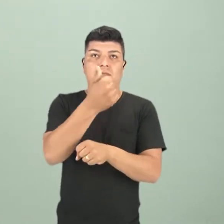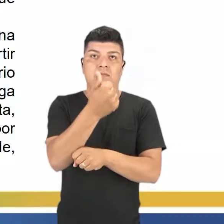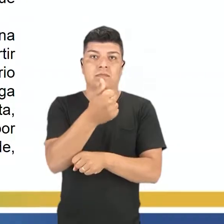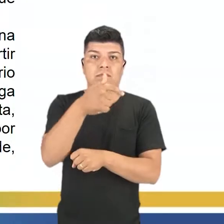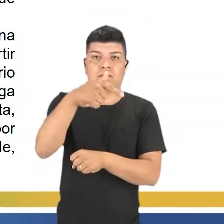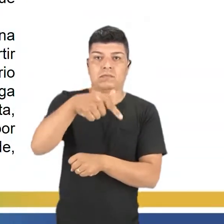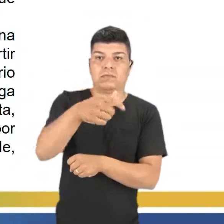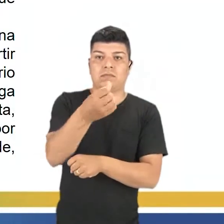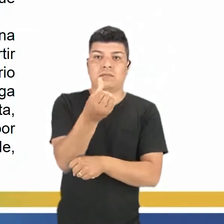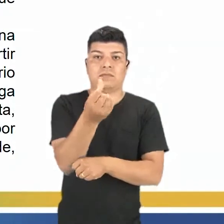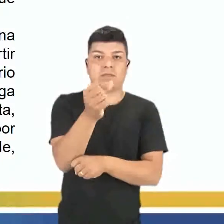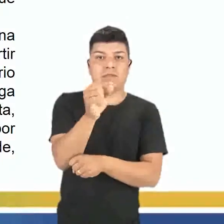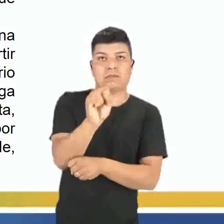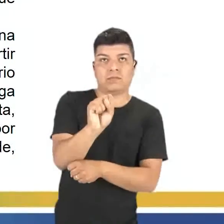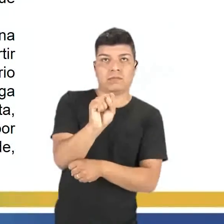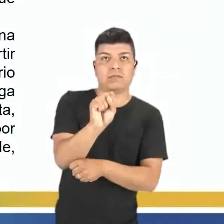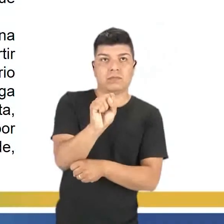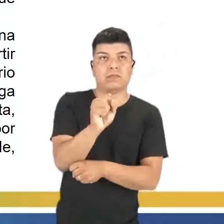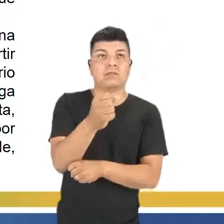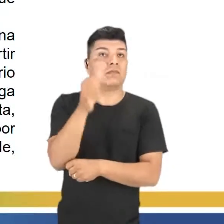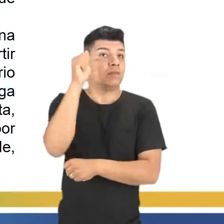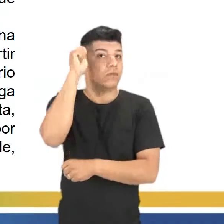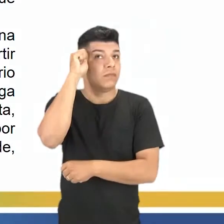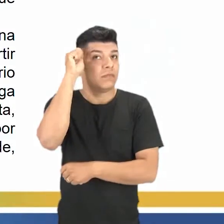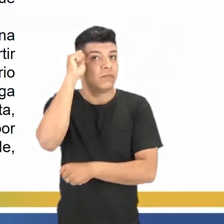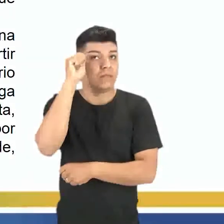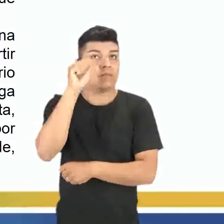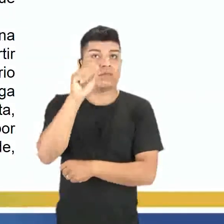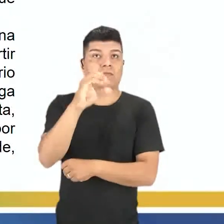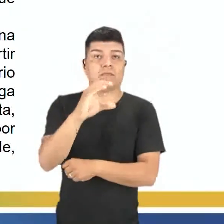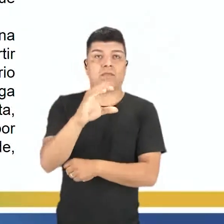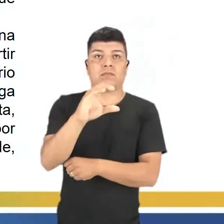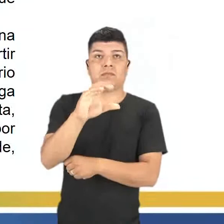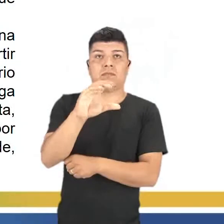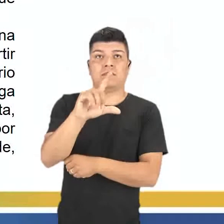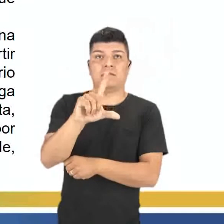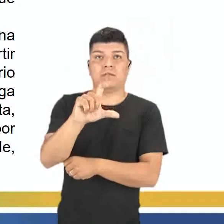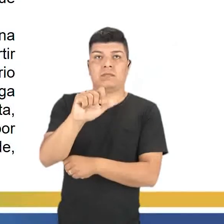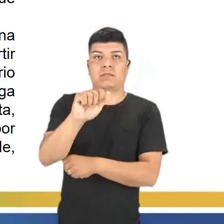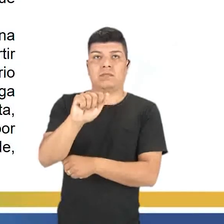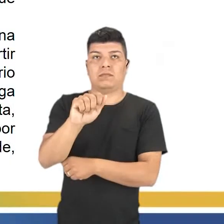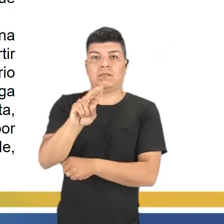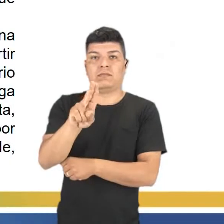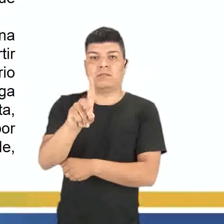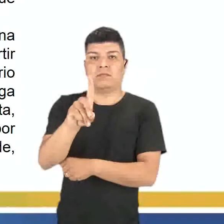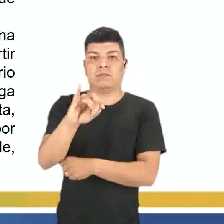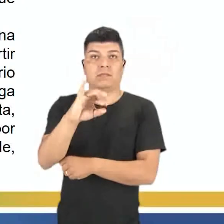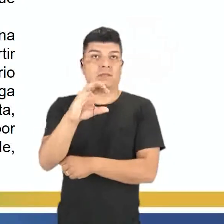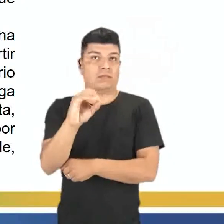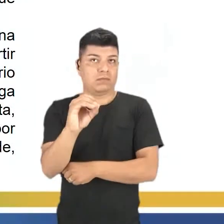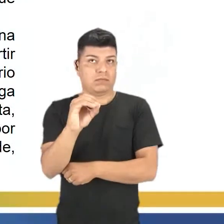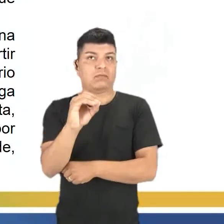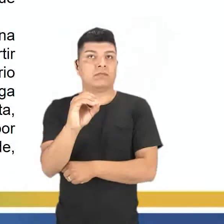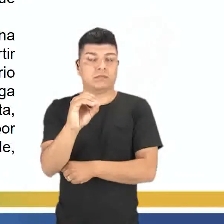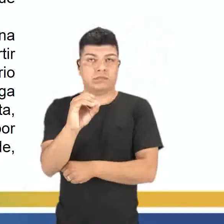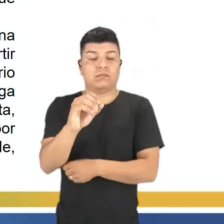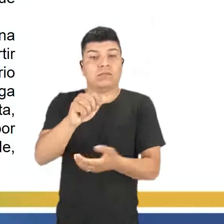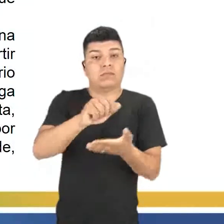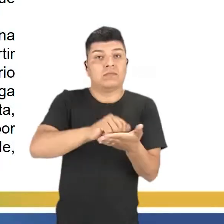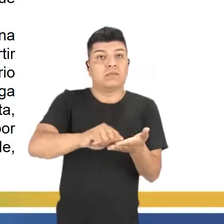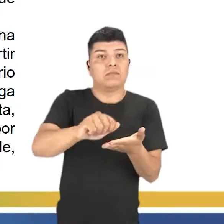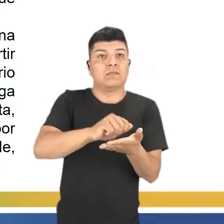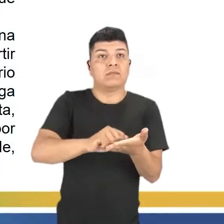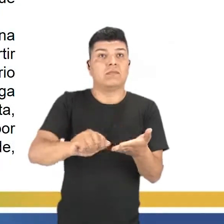uma publicação de um autor chamado Cláudio Manuel da Costa. Esse autor escreveu a publicação